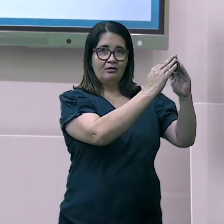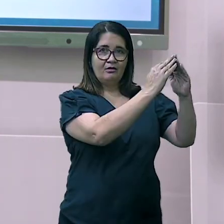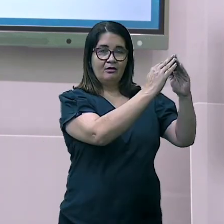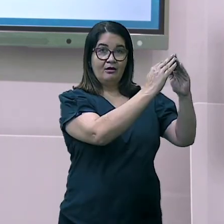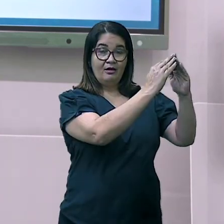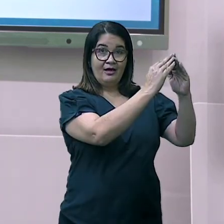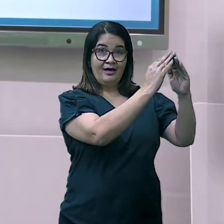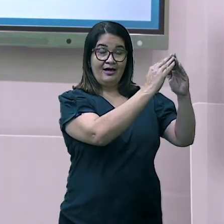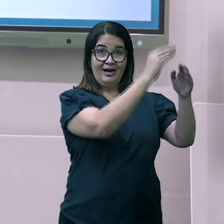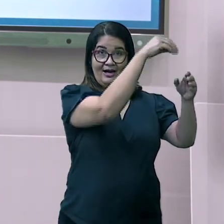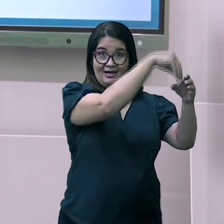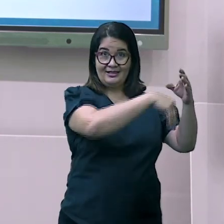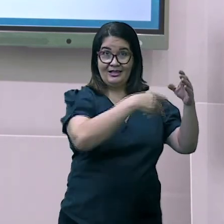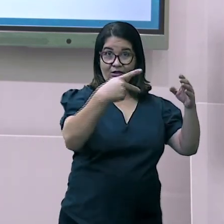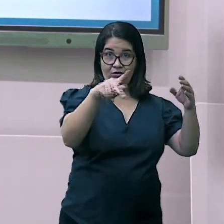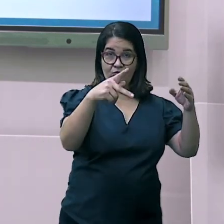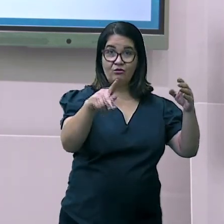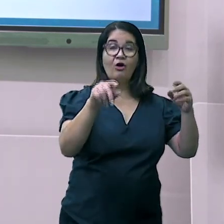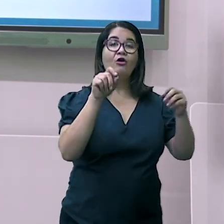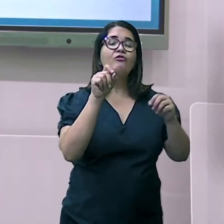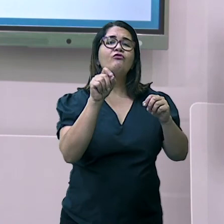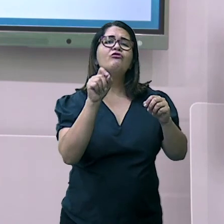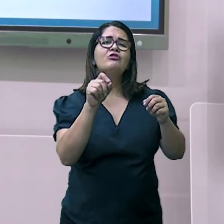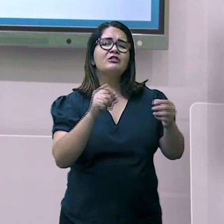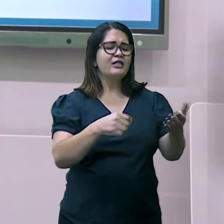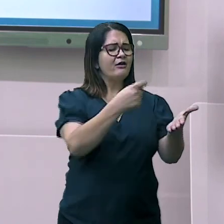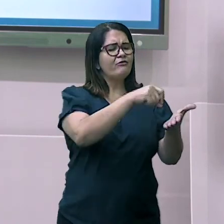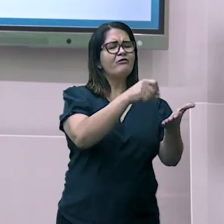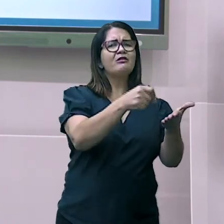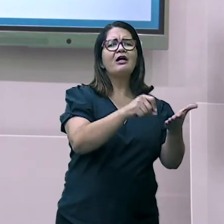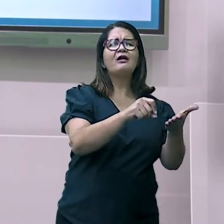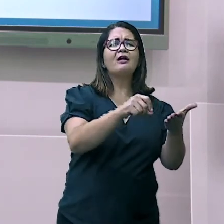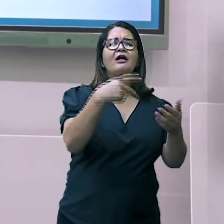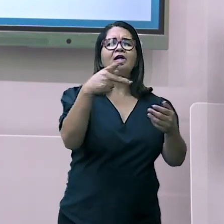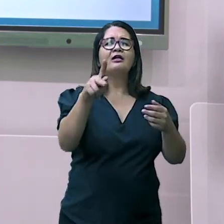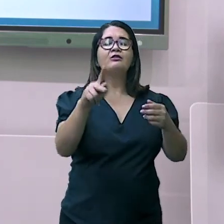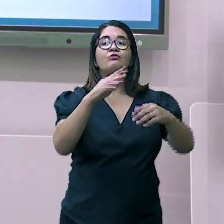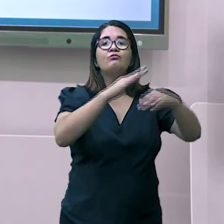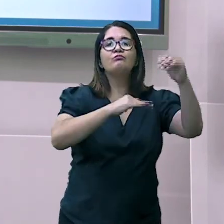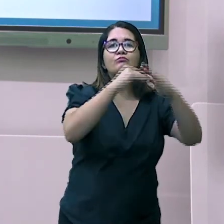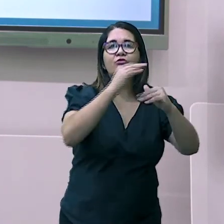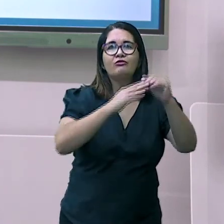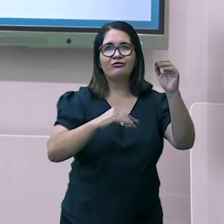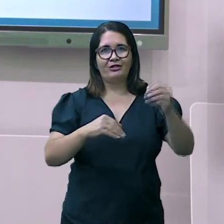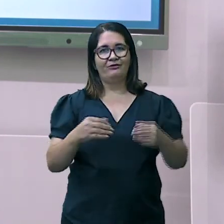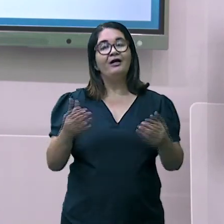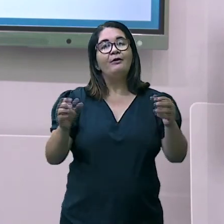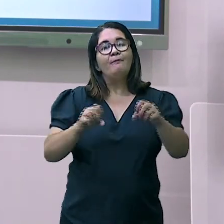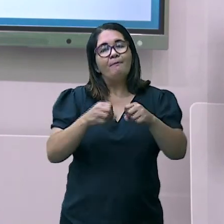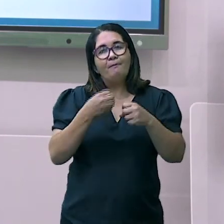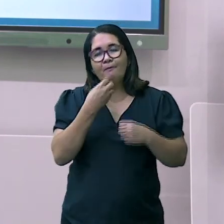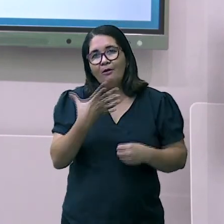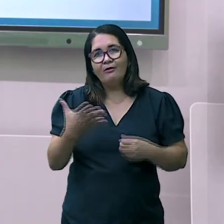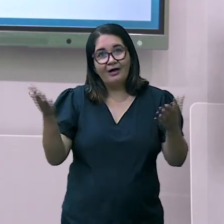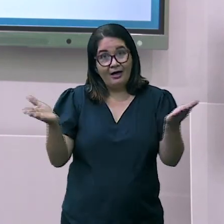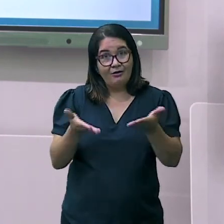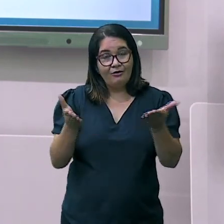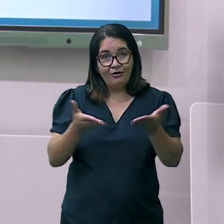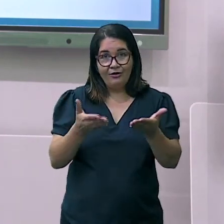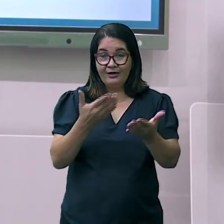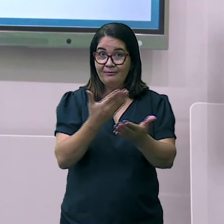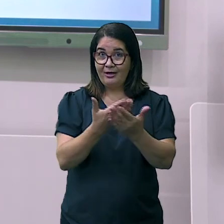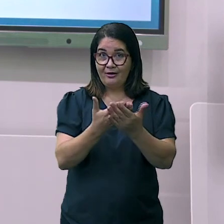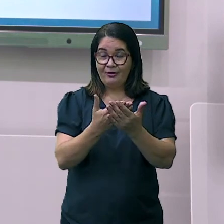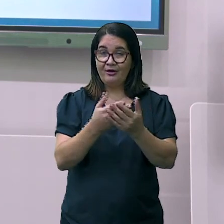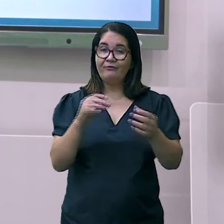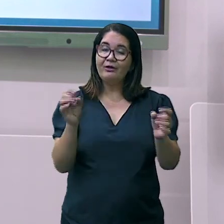Eu quero que vocês façam, então, um breve relato sobre isso. Bom, por hoje é só, a nossa aula vai ficando